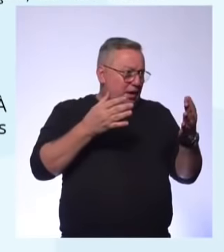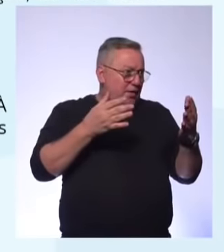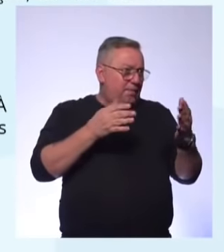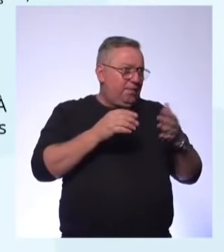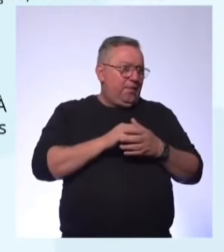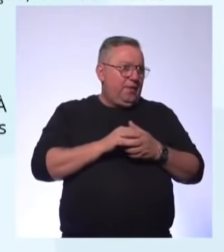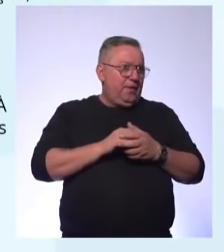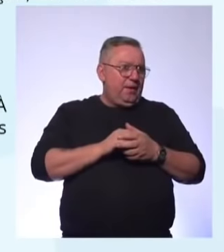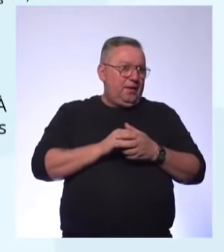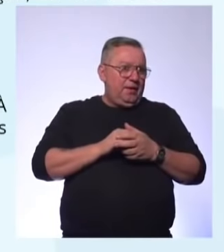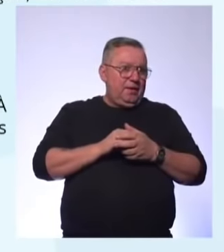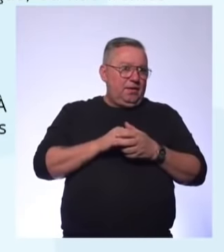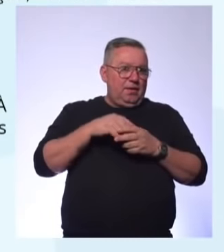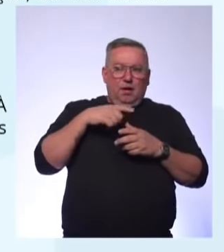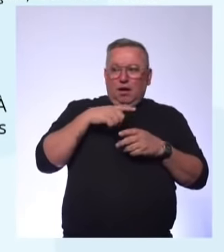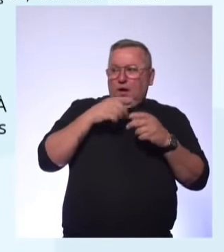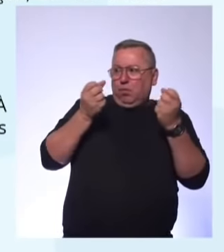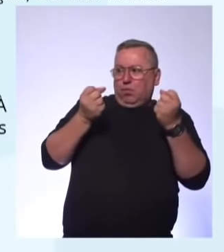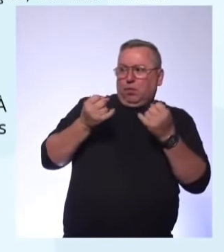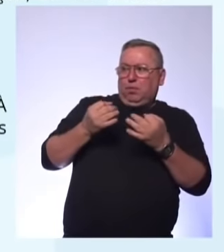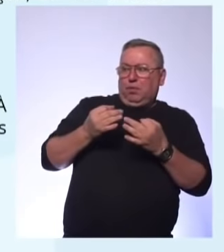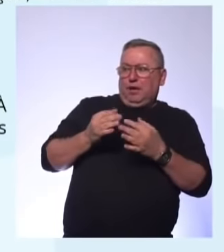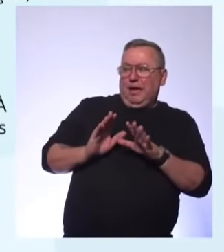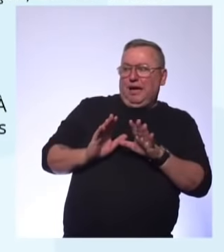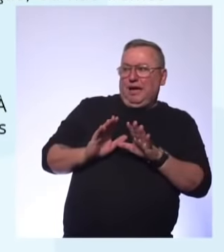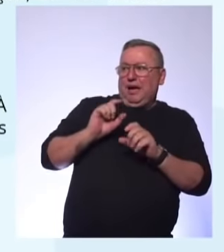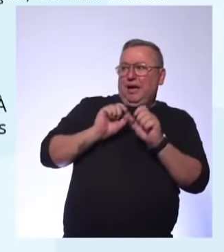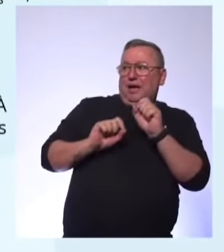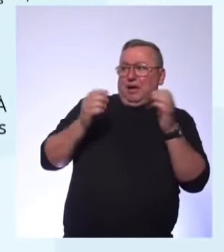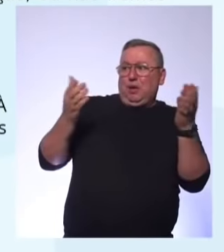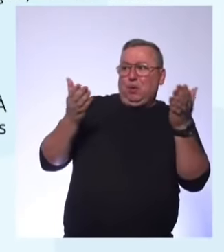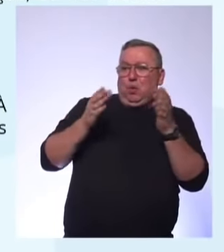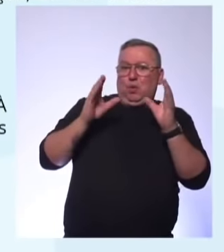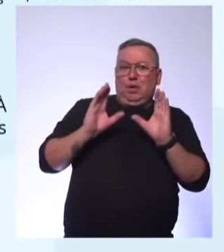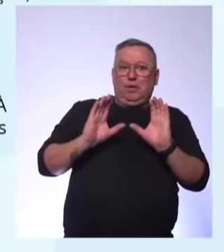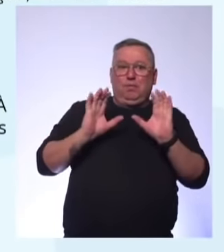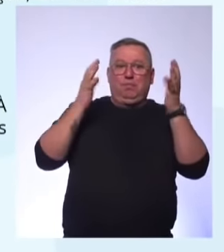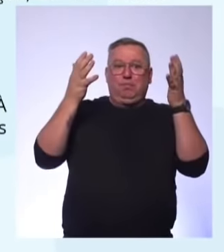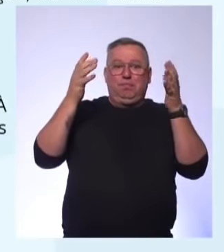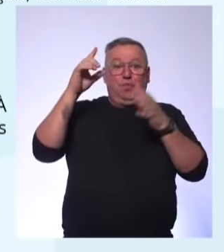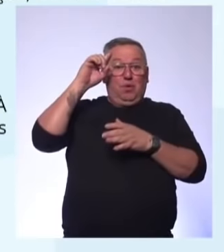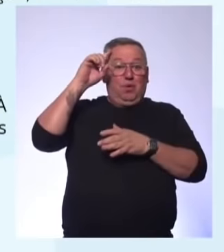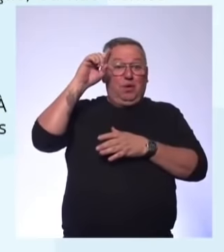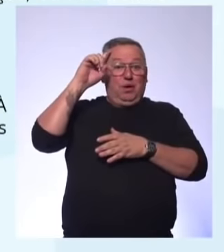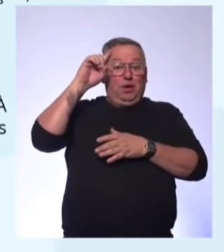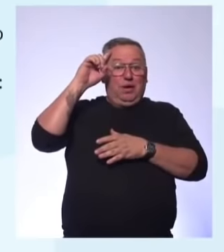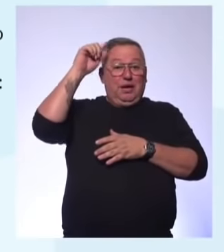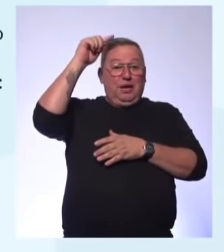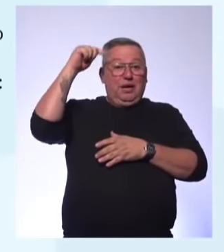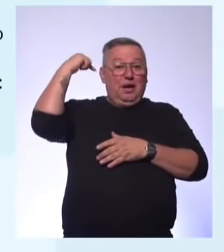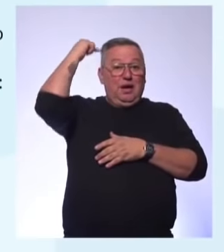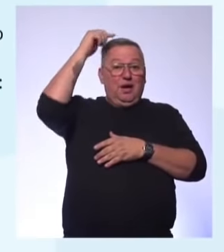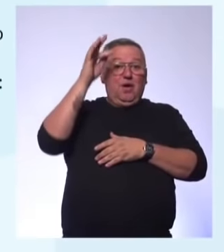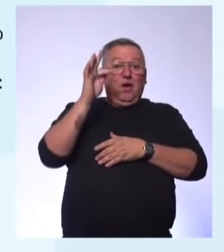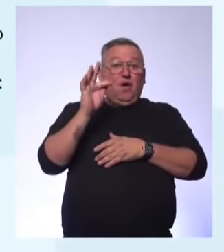a voz do padre, né? Eu posso explicar. É que hoje celebraremos o dia de São